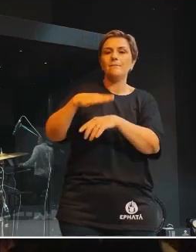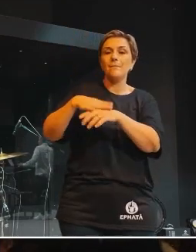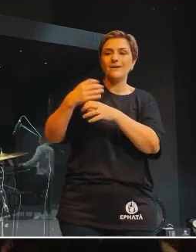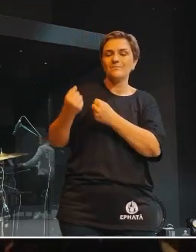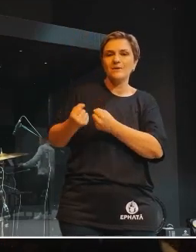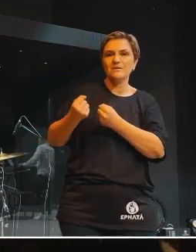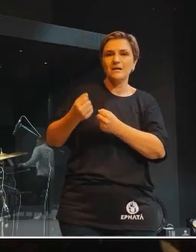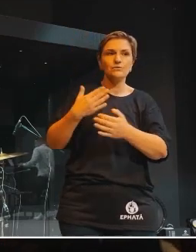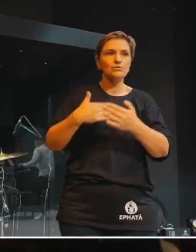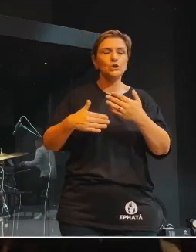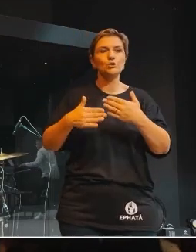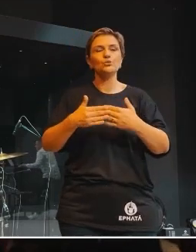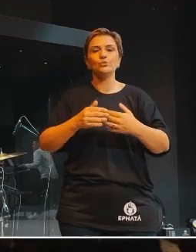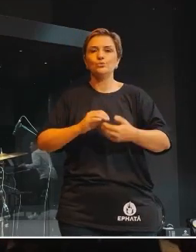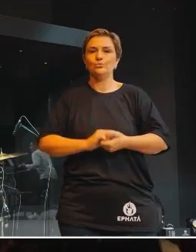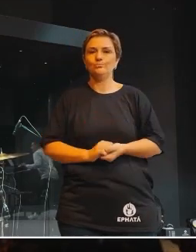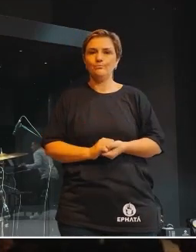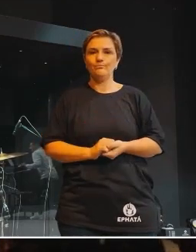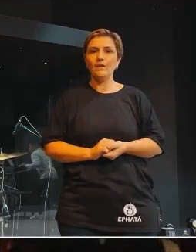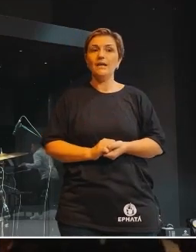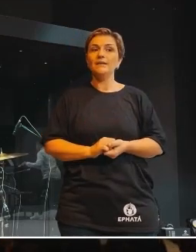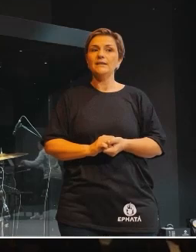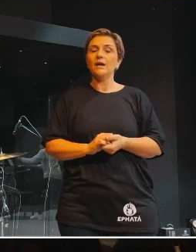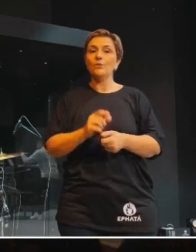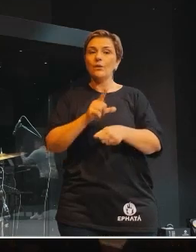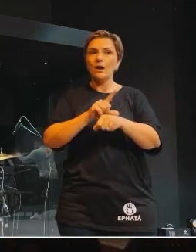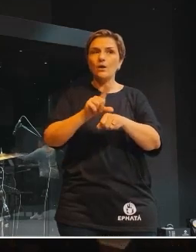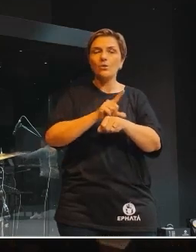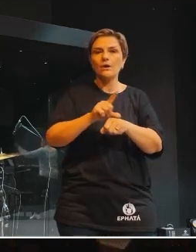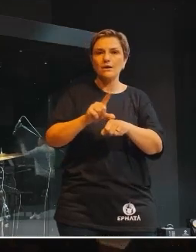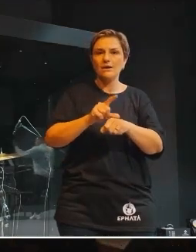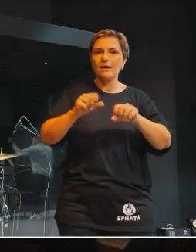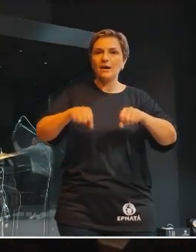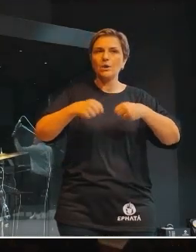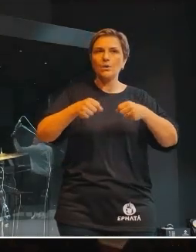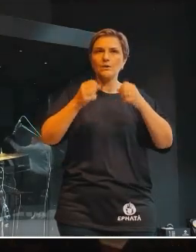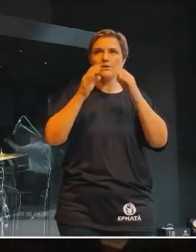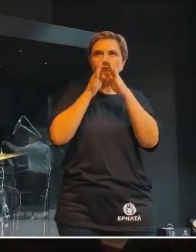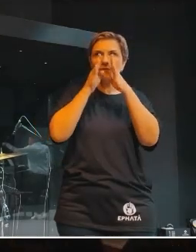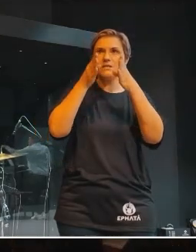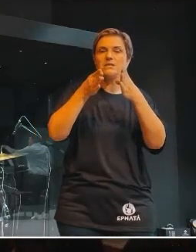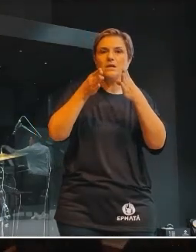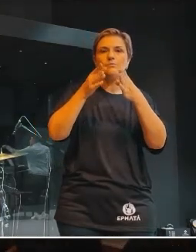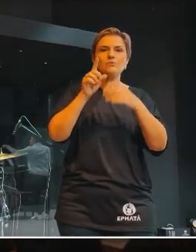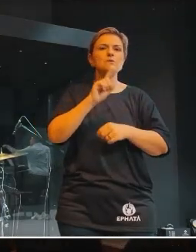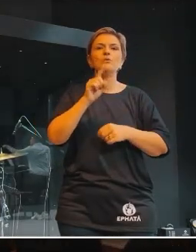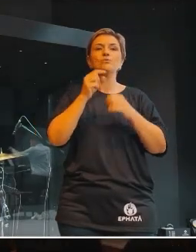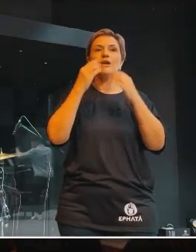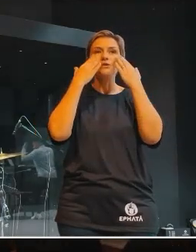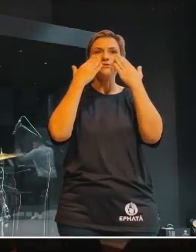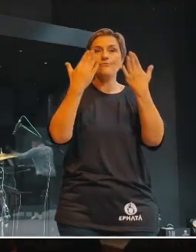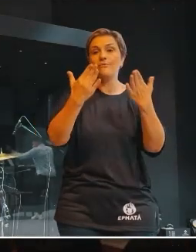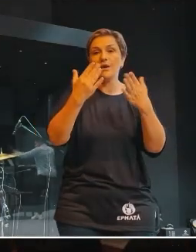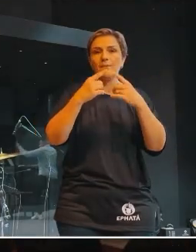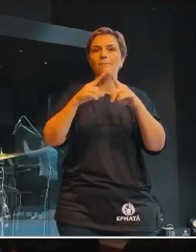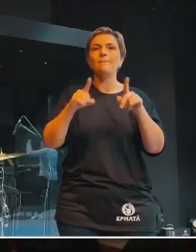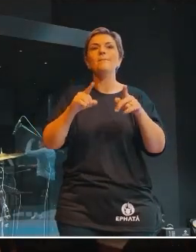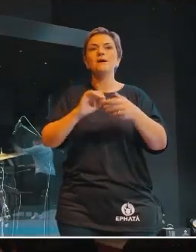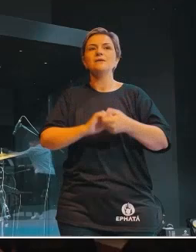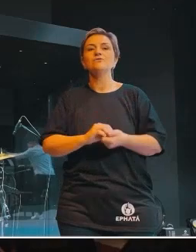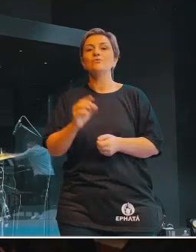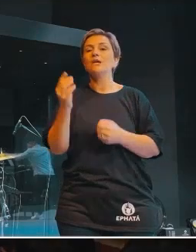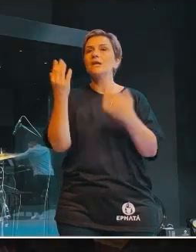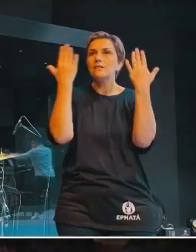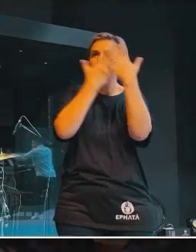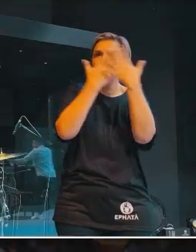Assim, Lagoinha Canoas, fixamos os olhos não naquilo que se vê, mas naquilo que